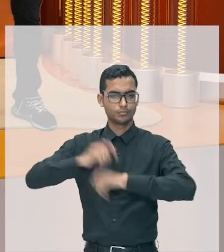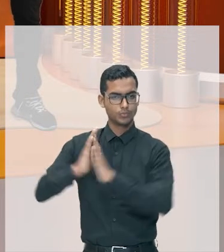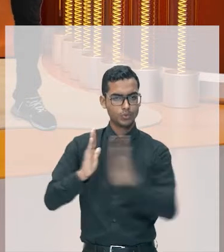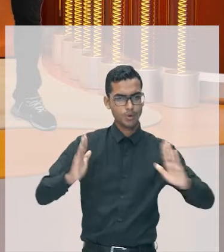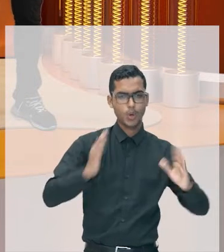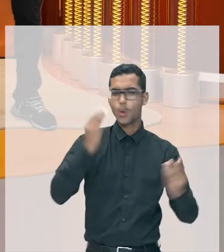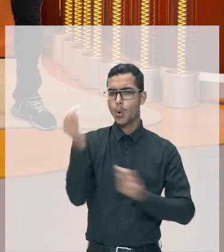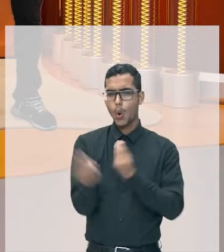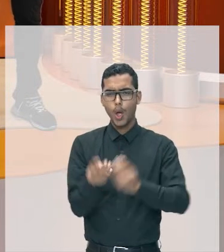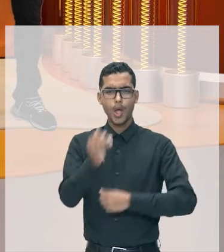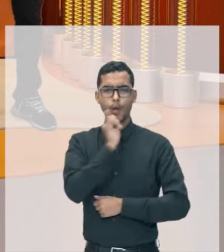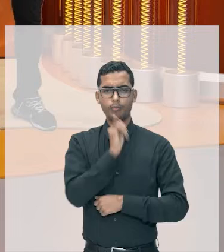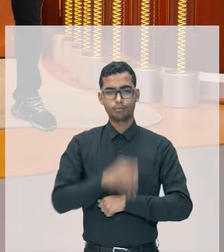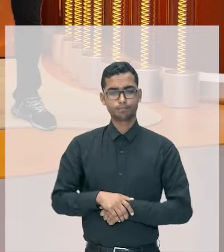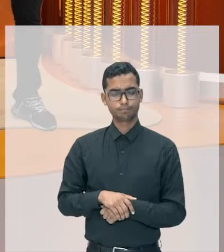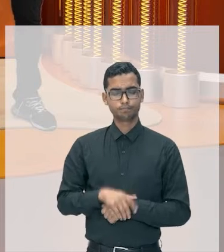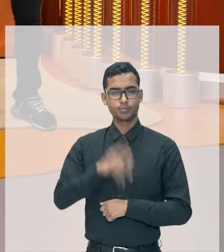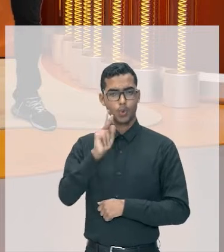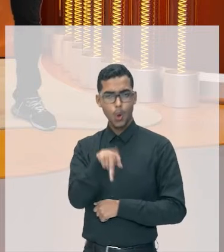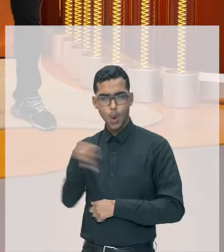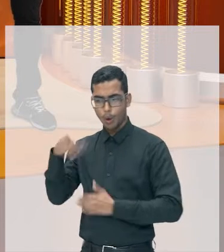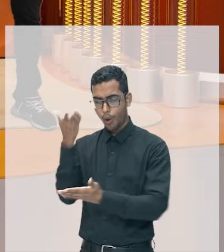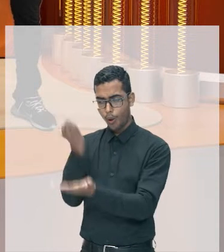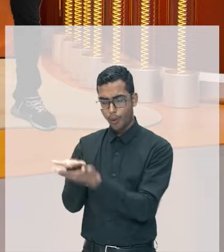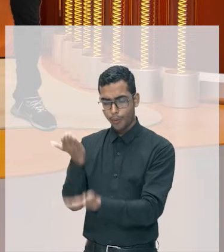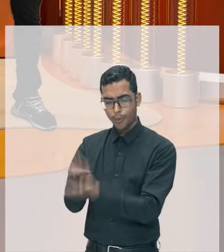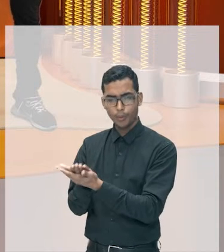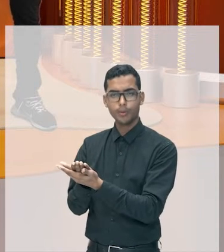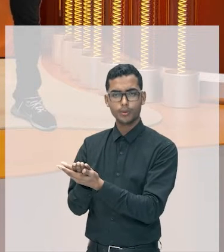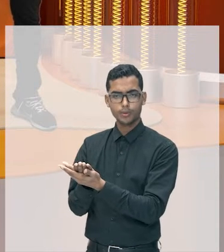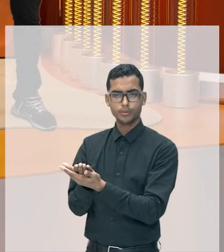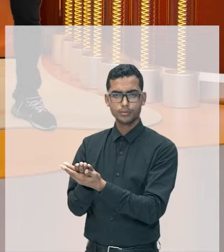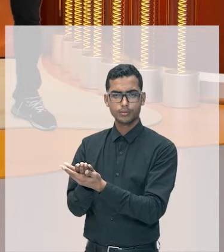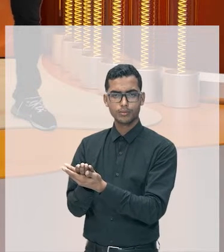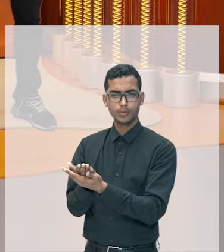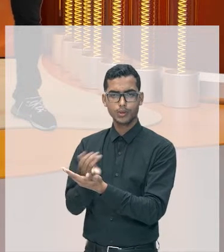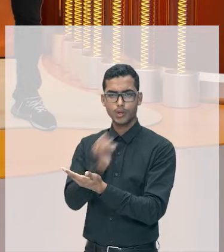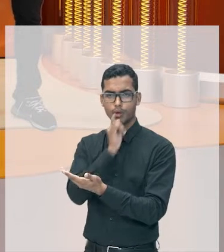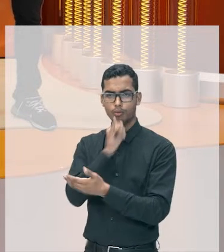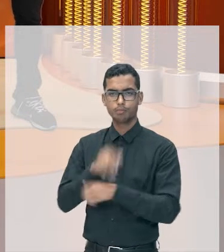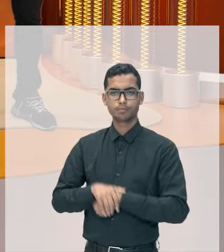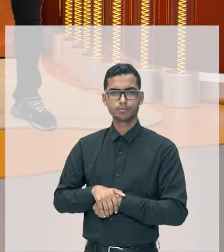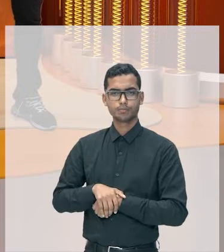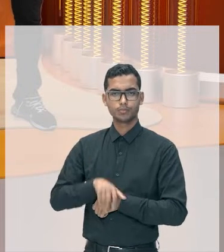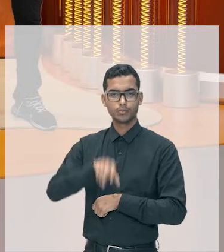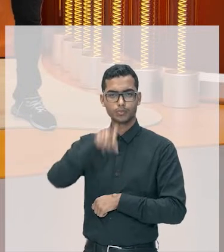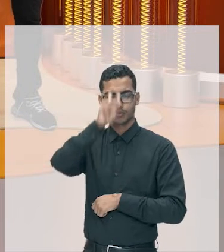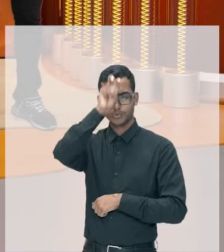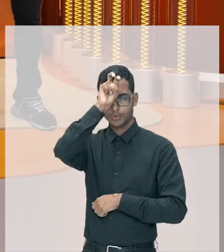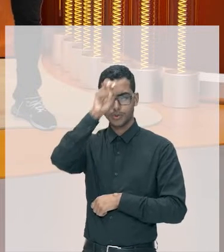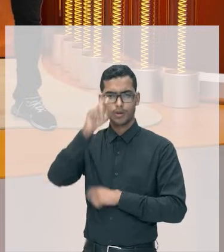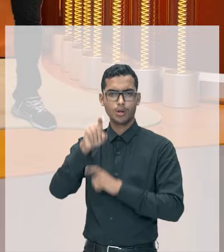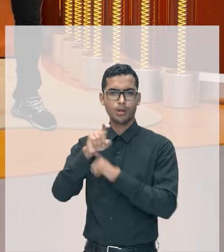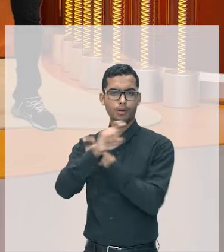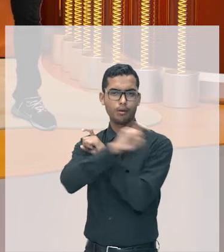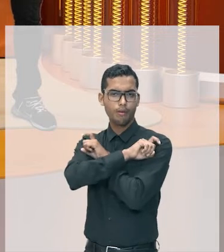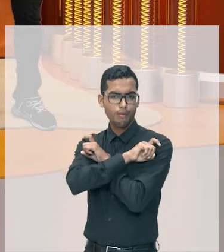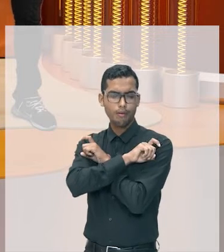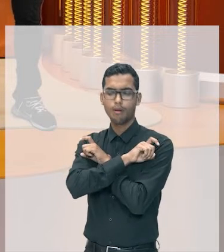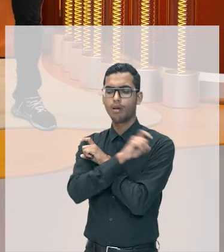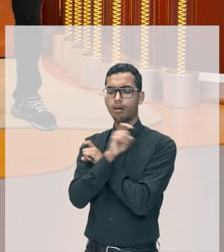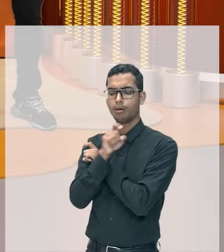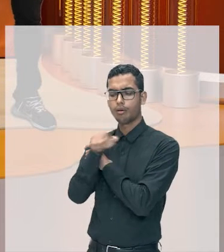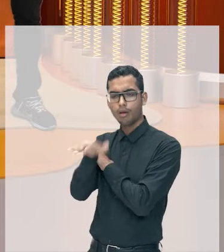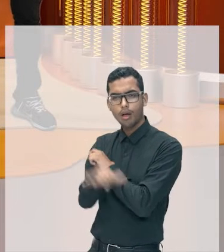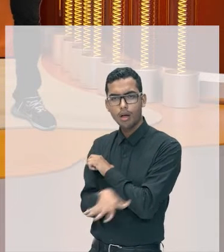exemplo, o professor vai estudar ali, vai falar sobre o Egito, a gente tem as fontes primárias que servem para a gente